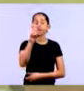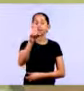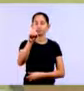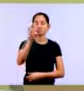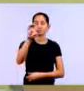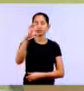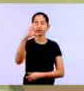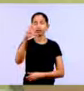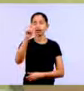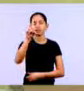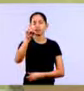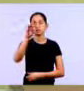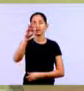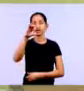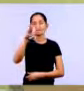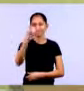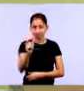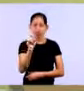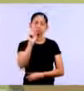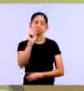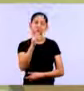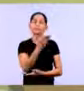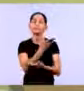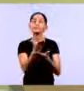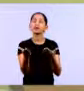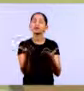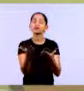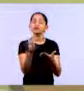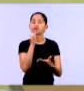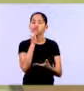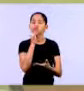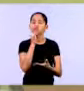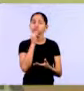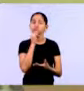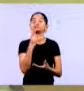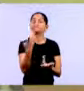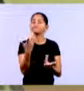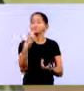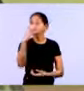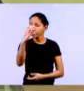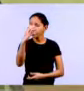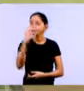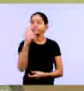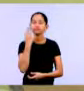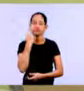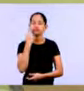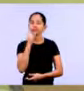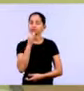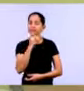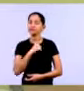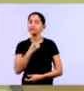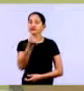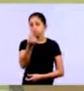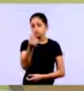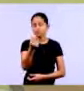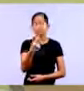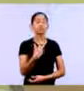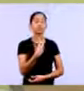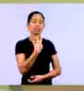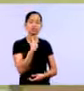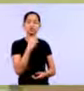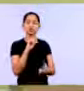o Estado, enquanto ente federado, perde o direito de instituir o crédito tributário. Então, tem lá uma obrigação tributária, mas ele não pode mais